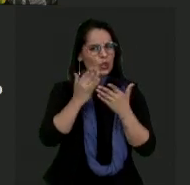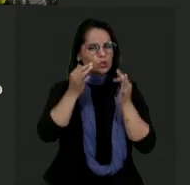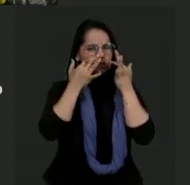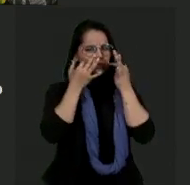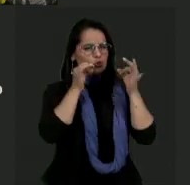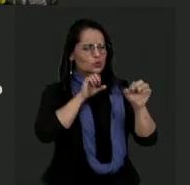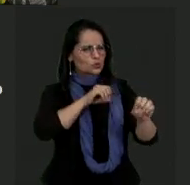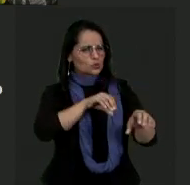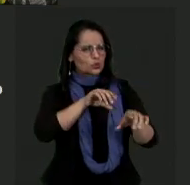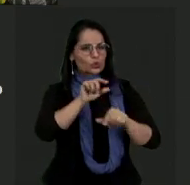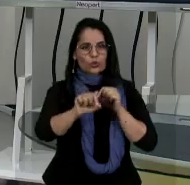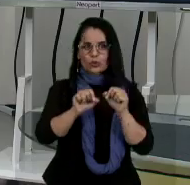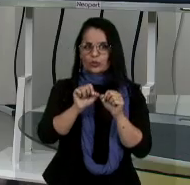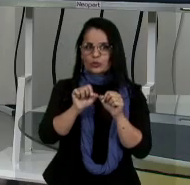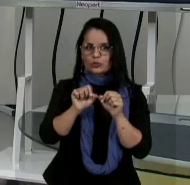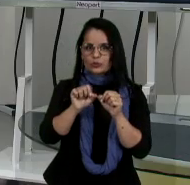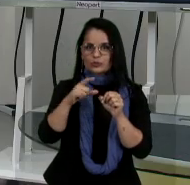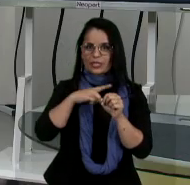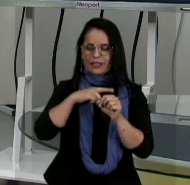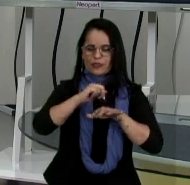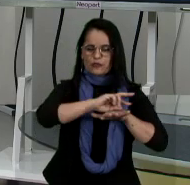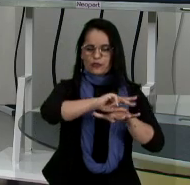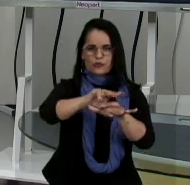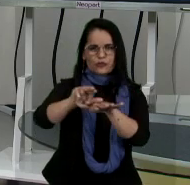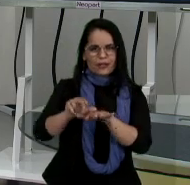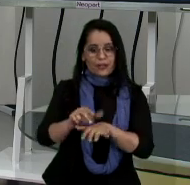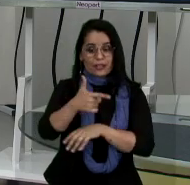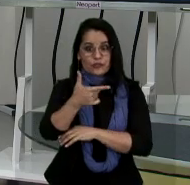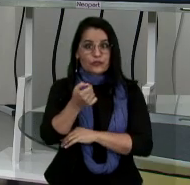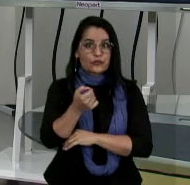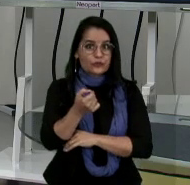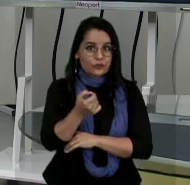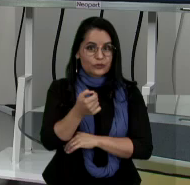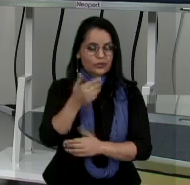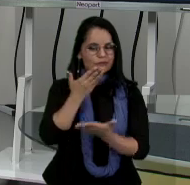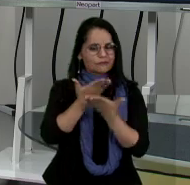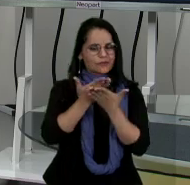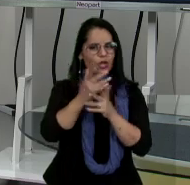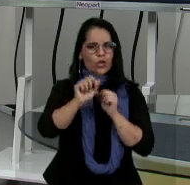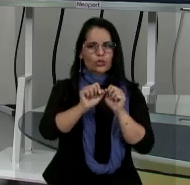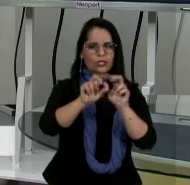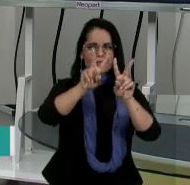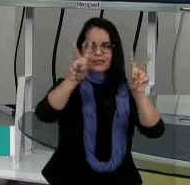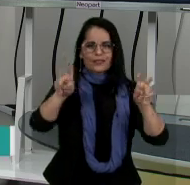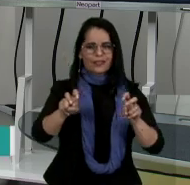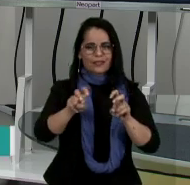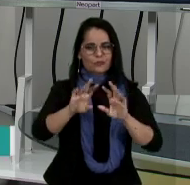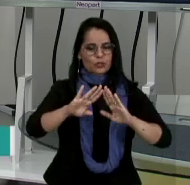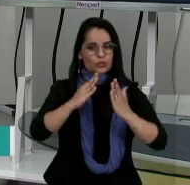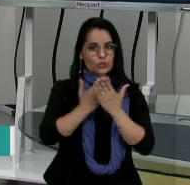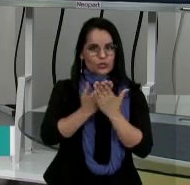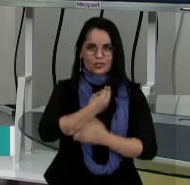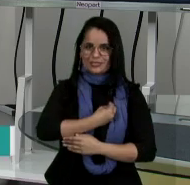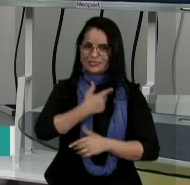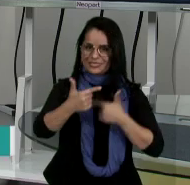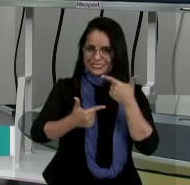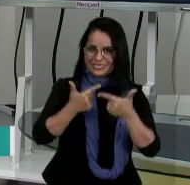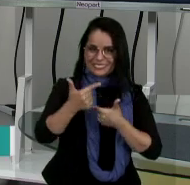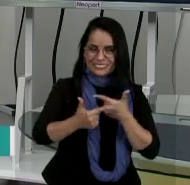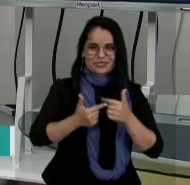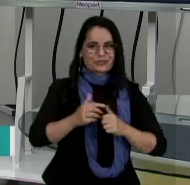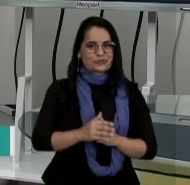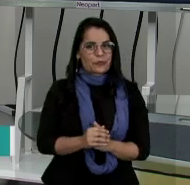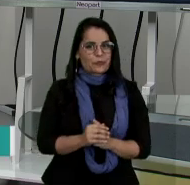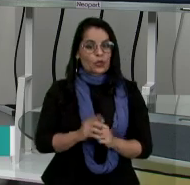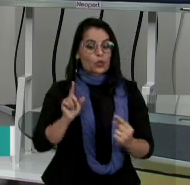Liga está com uma série de 20 aulas, onde o tema é Escola, Vida e Trabalho.